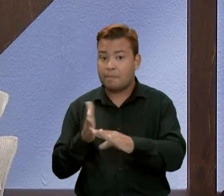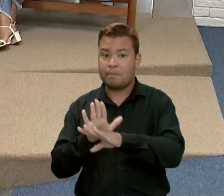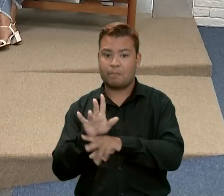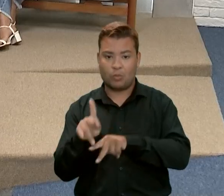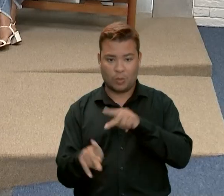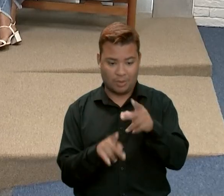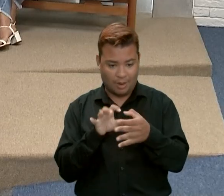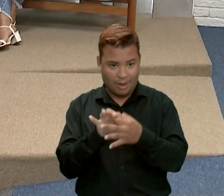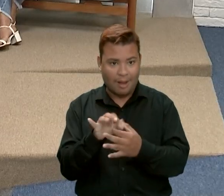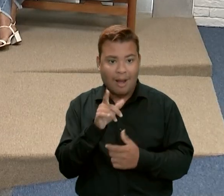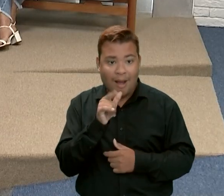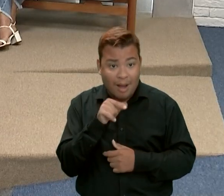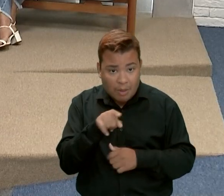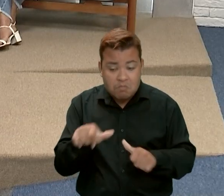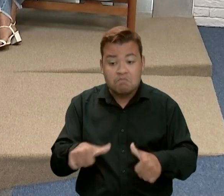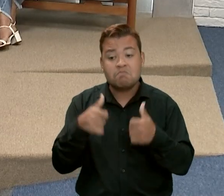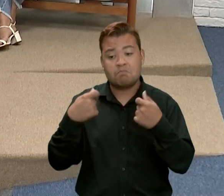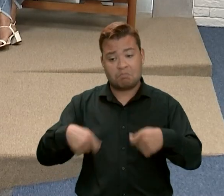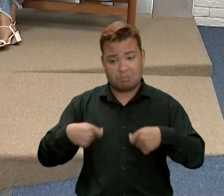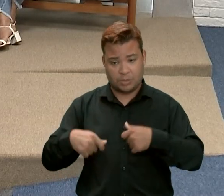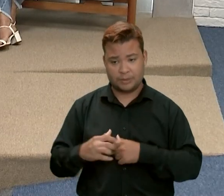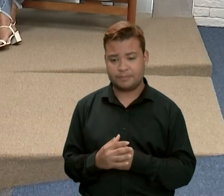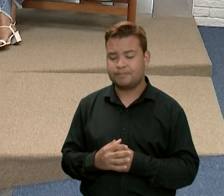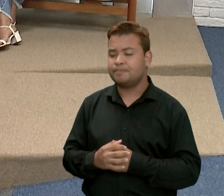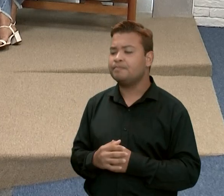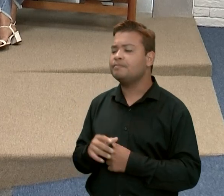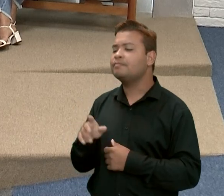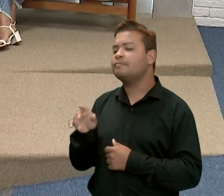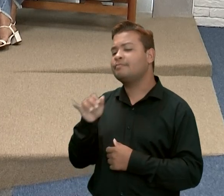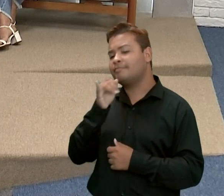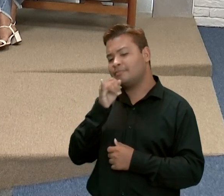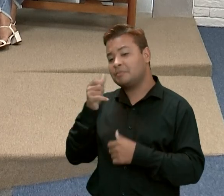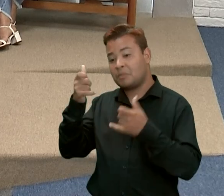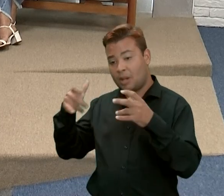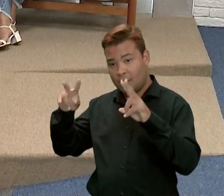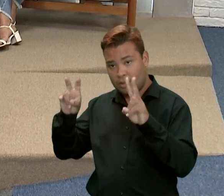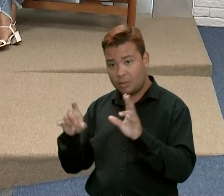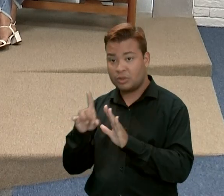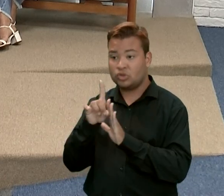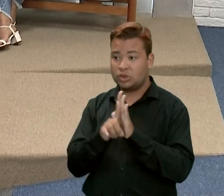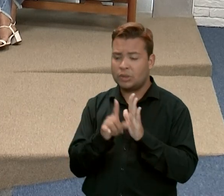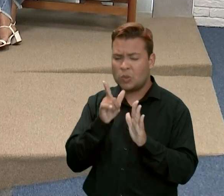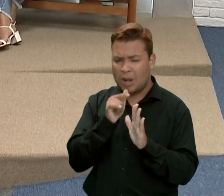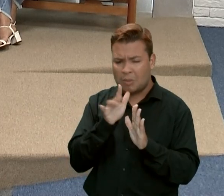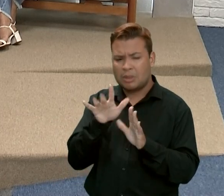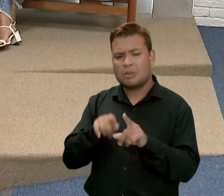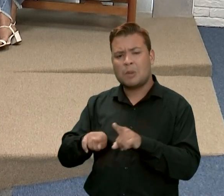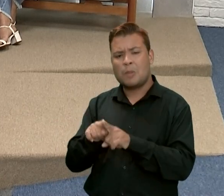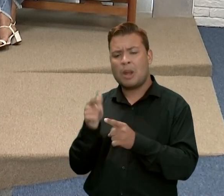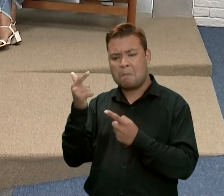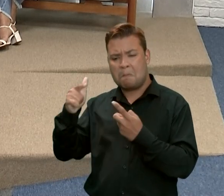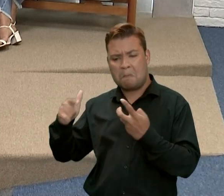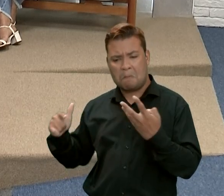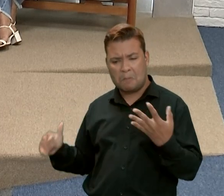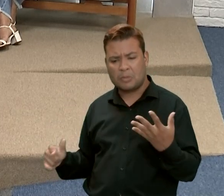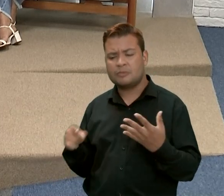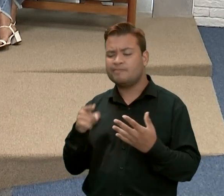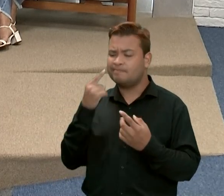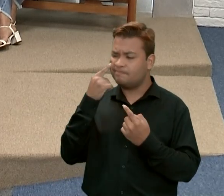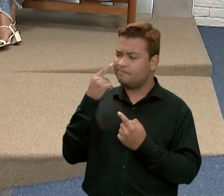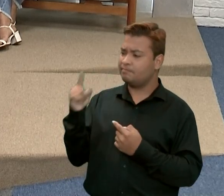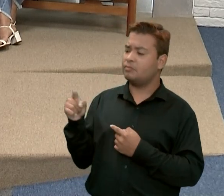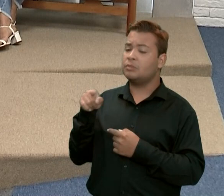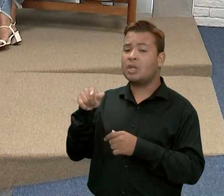Professor João, quando a gente fala não só de direito à água, mas outros direitos humanos, como o senhor avalia